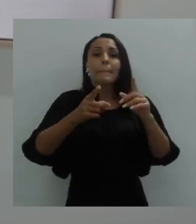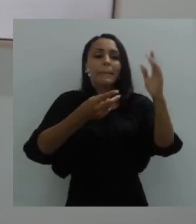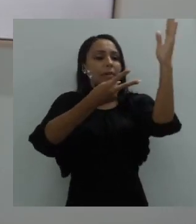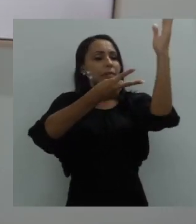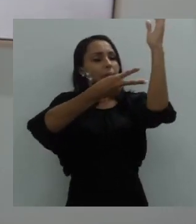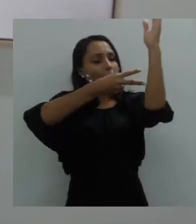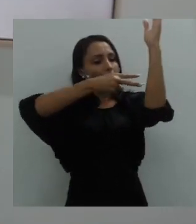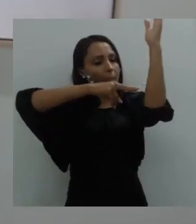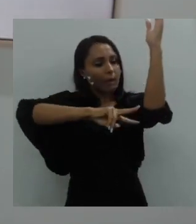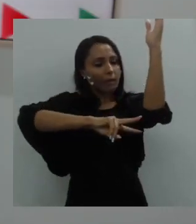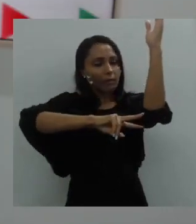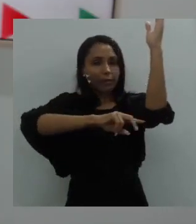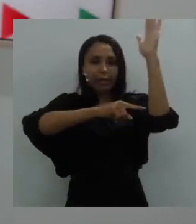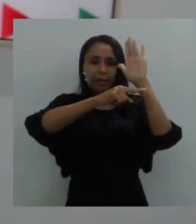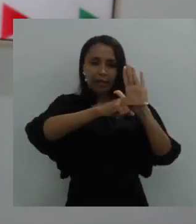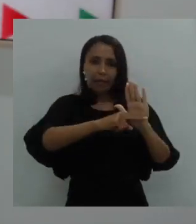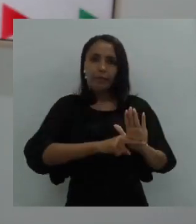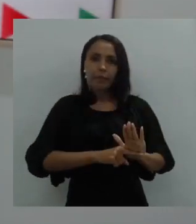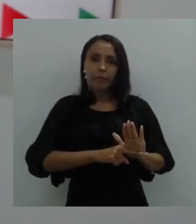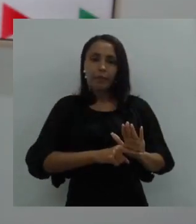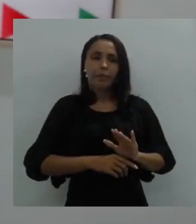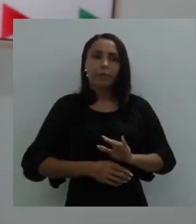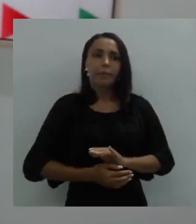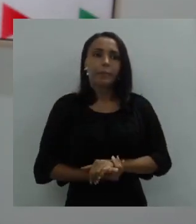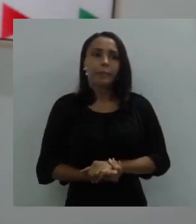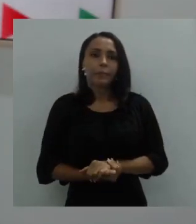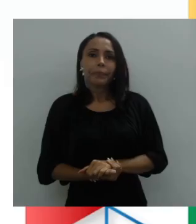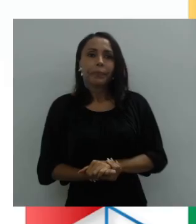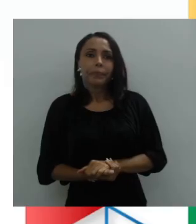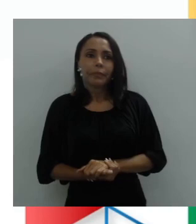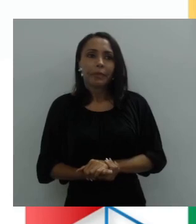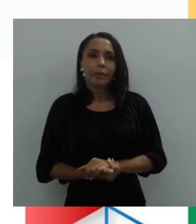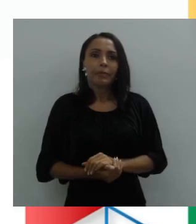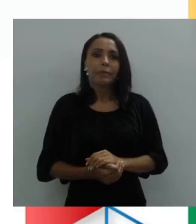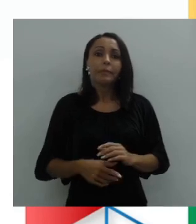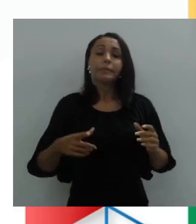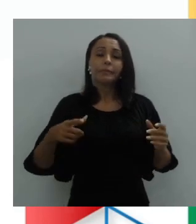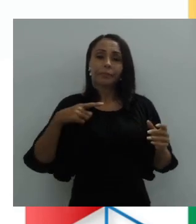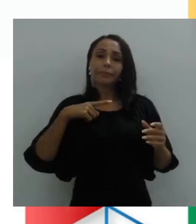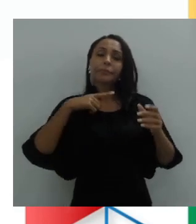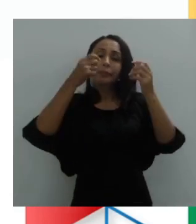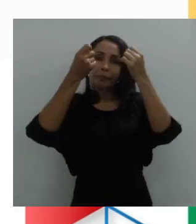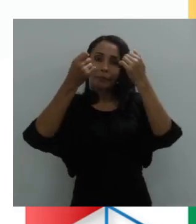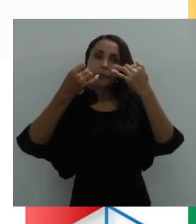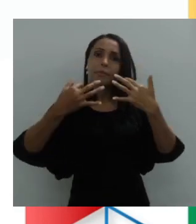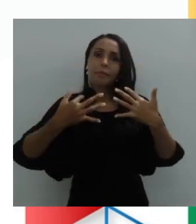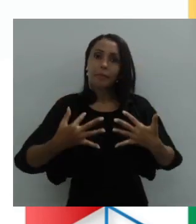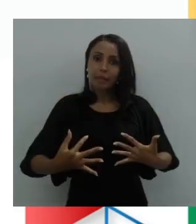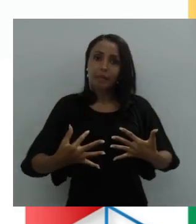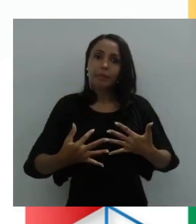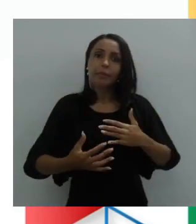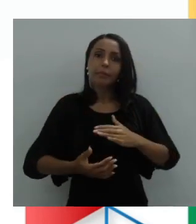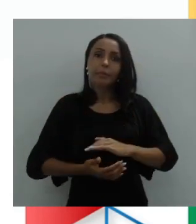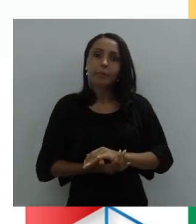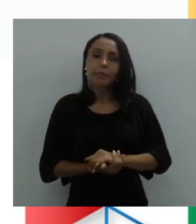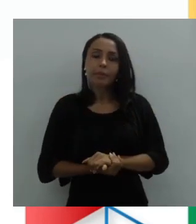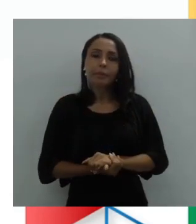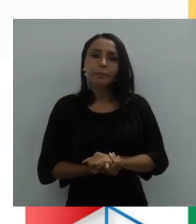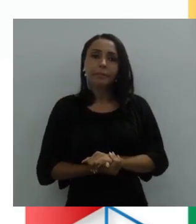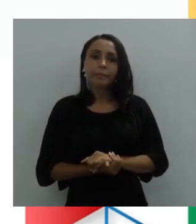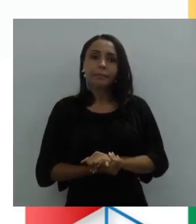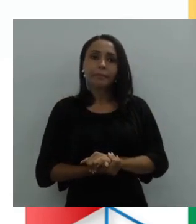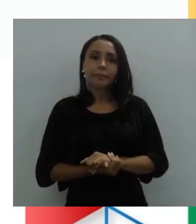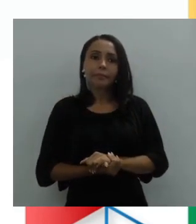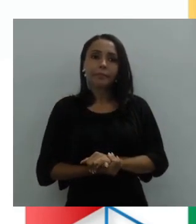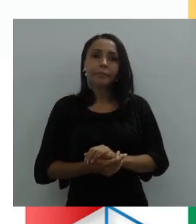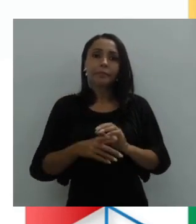da origem. Aí você tem aí, explicando, né, a parte explicativa, né, na tela aí,